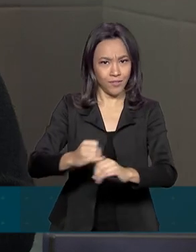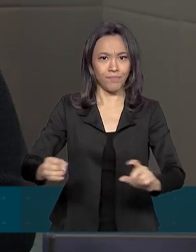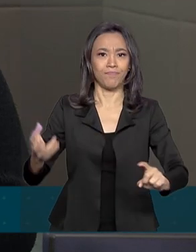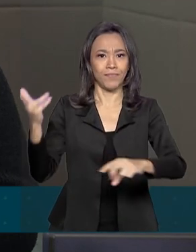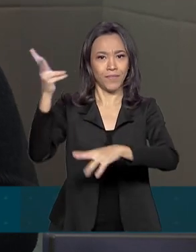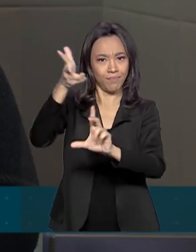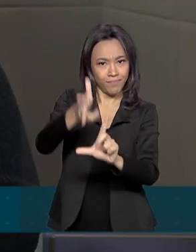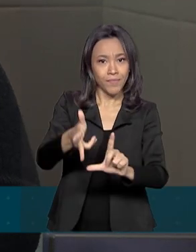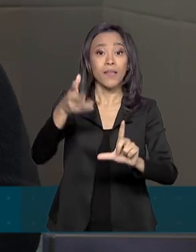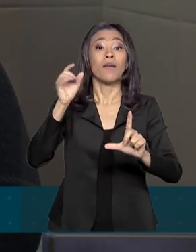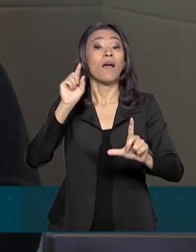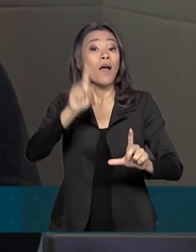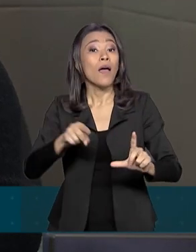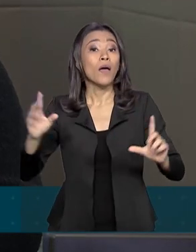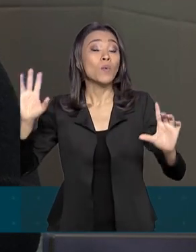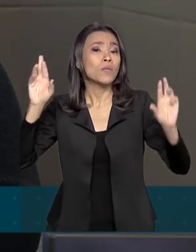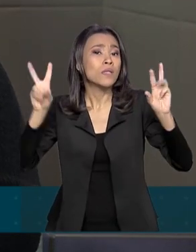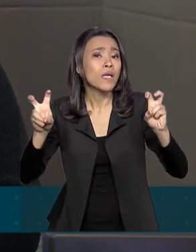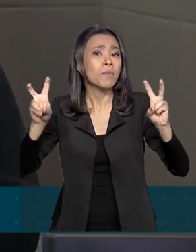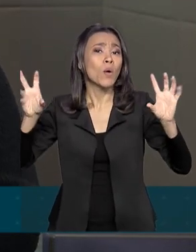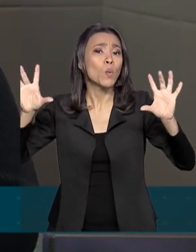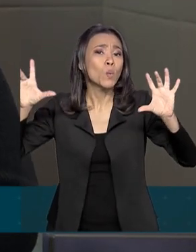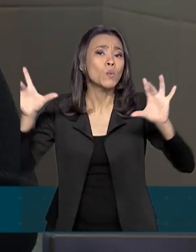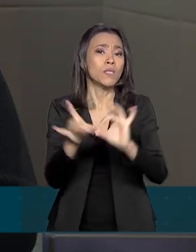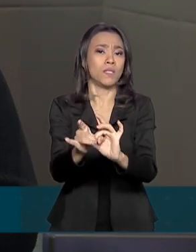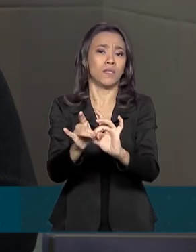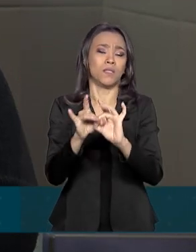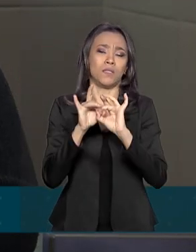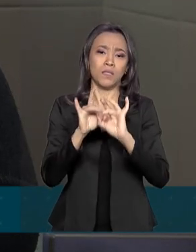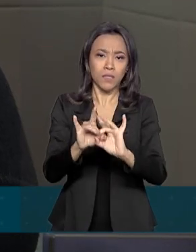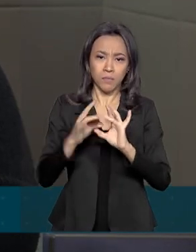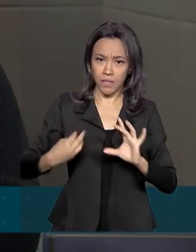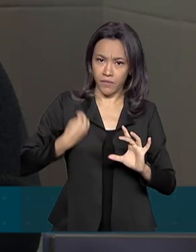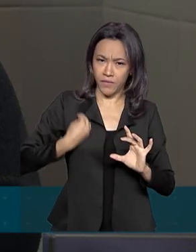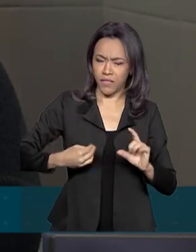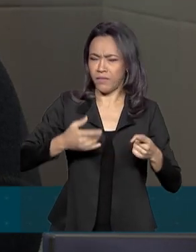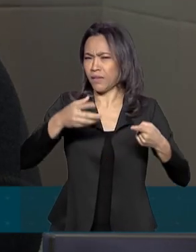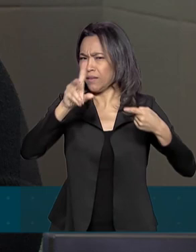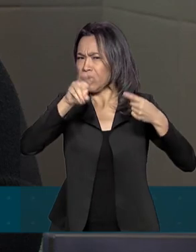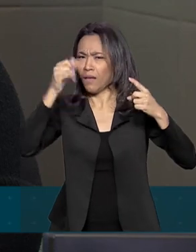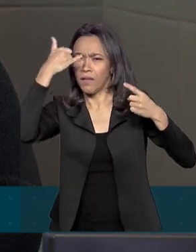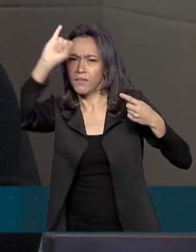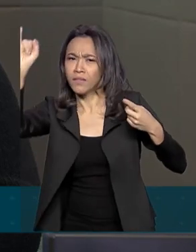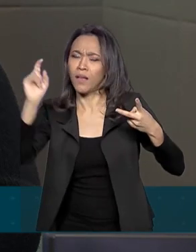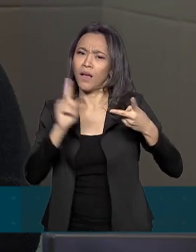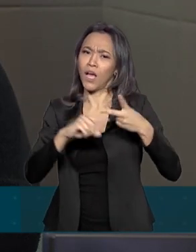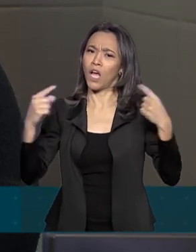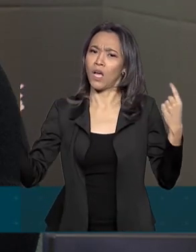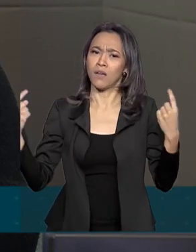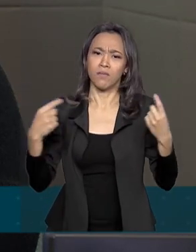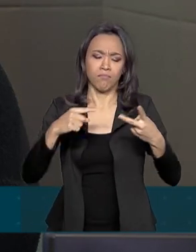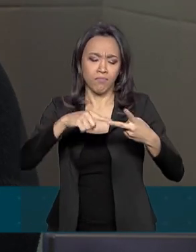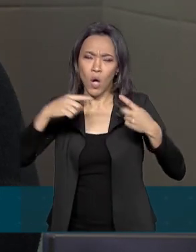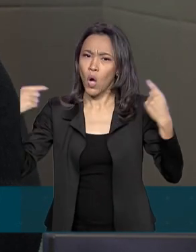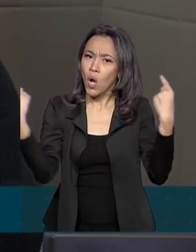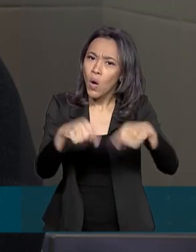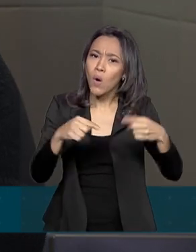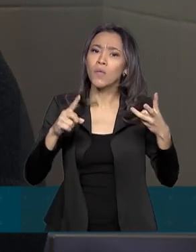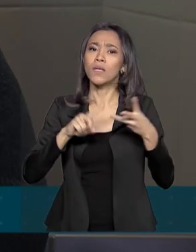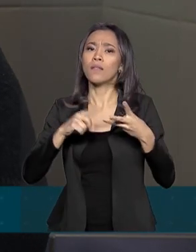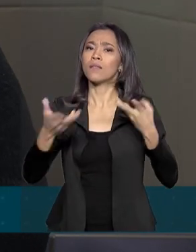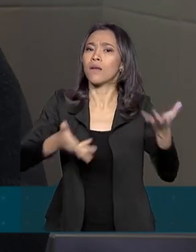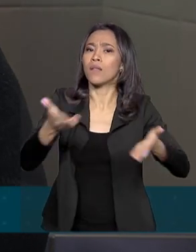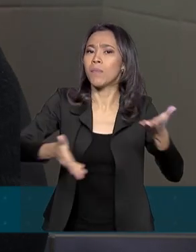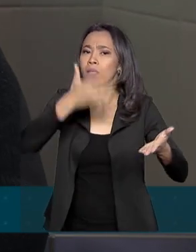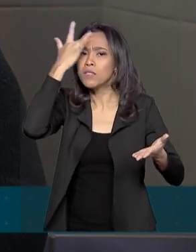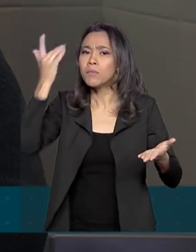neste ano é Unidos pela Vida. E os debates vão falar sobre prevenção e também combate às drogas, além do tratamento de